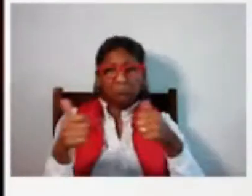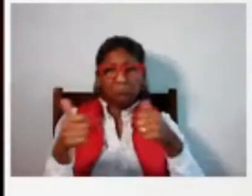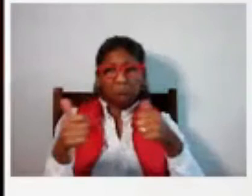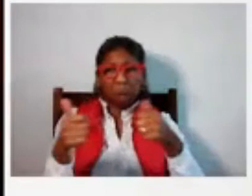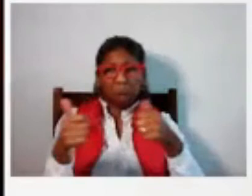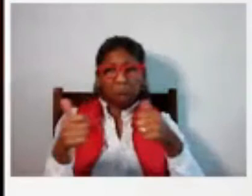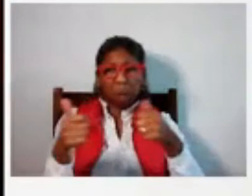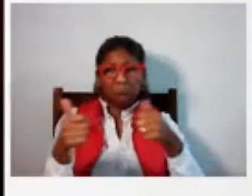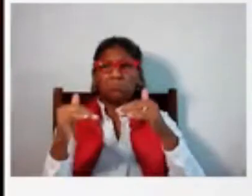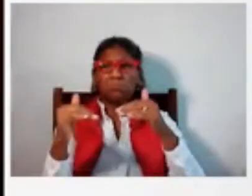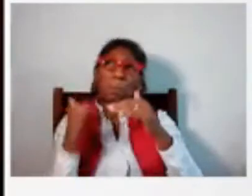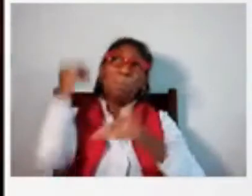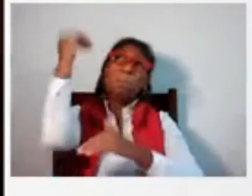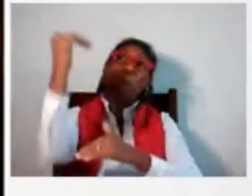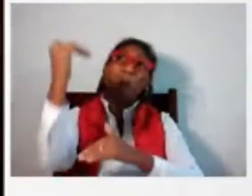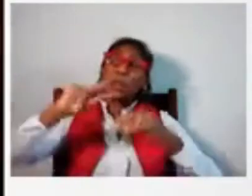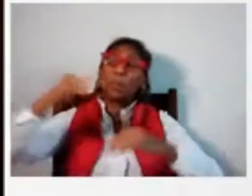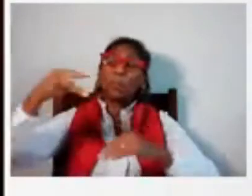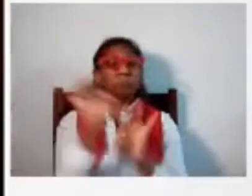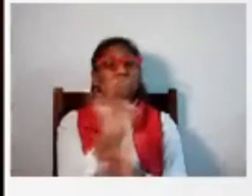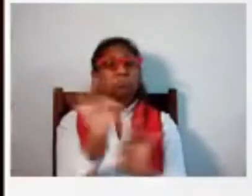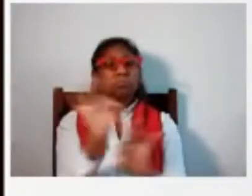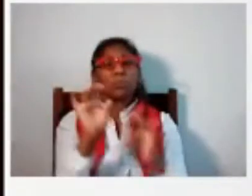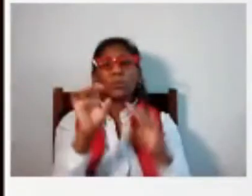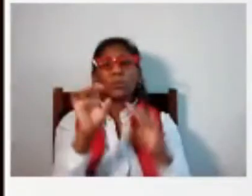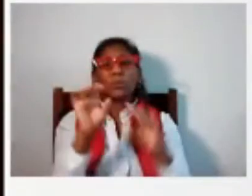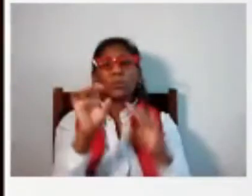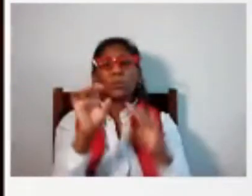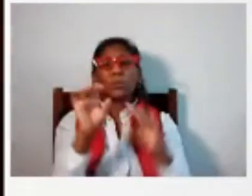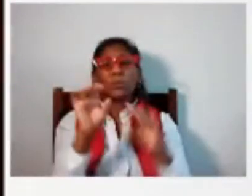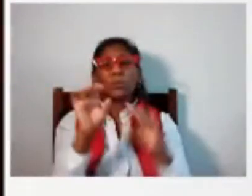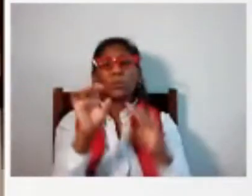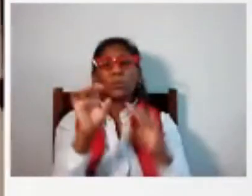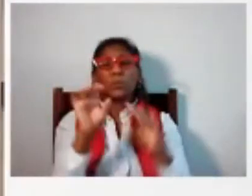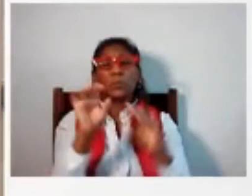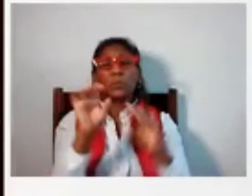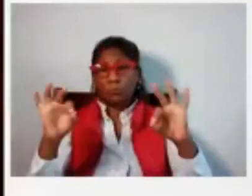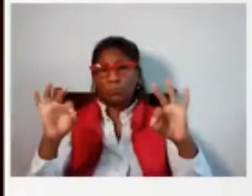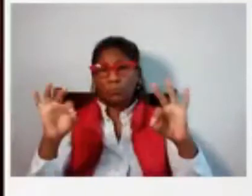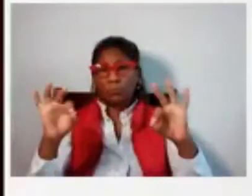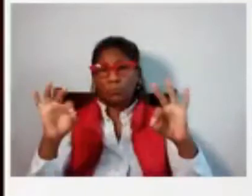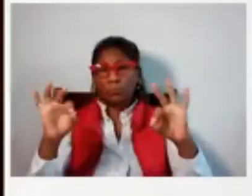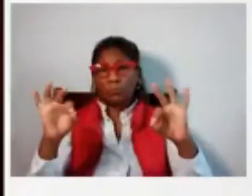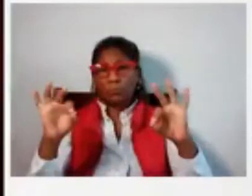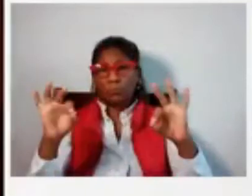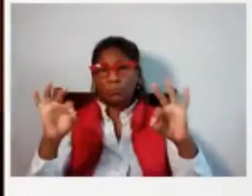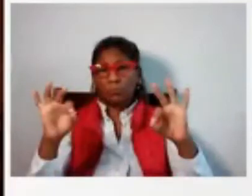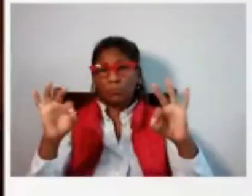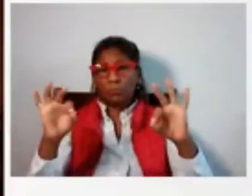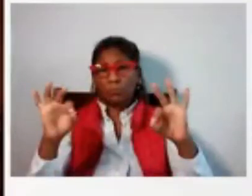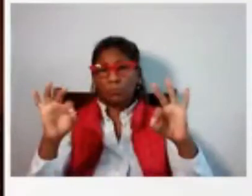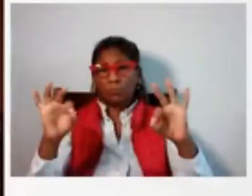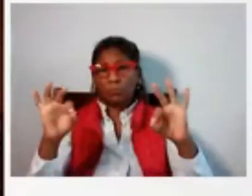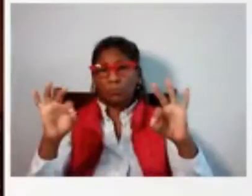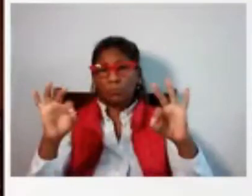agravamento de casos na região de Santo Ângelo, embora alguns dados, né, tenham sendo apresentados